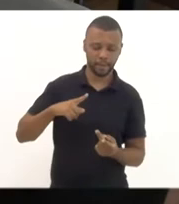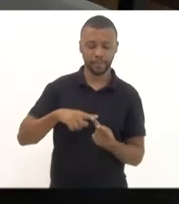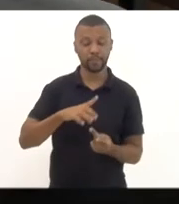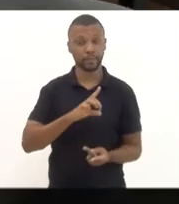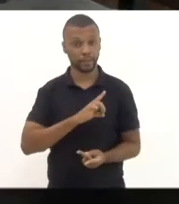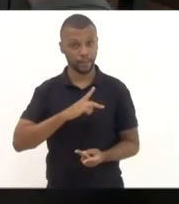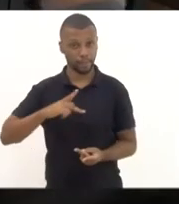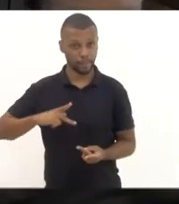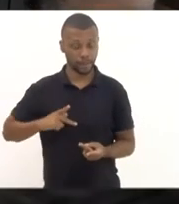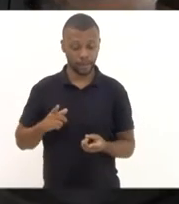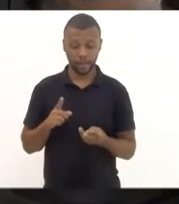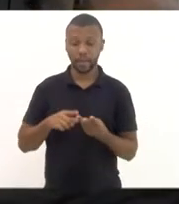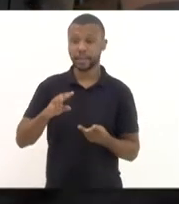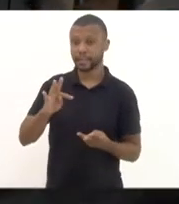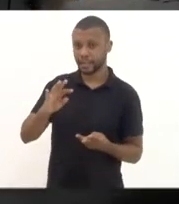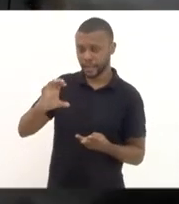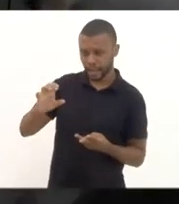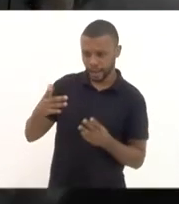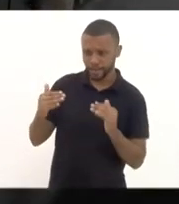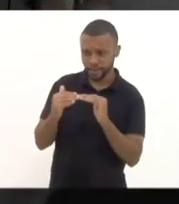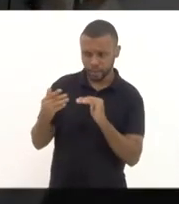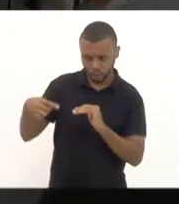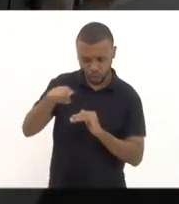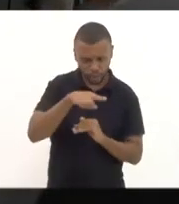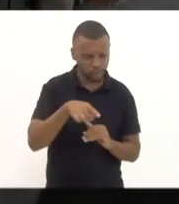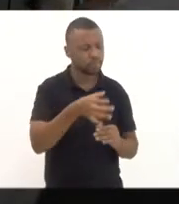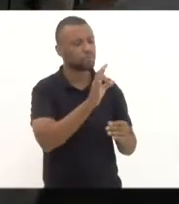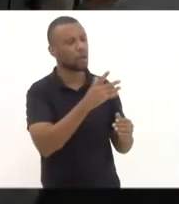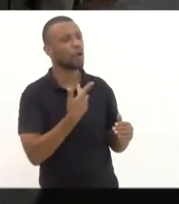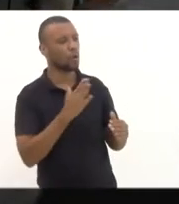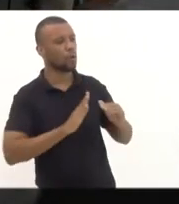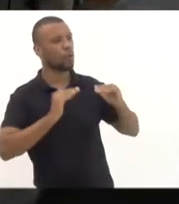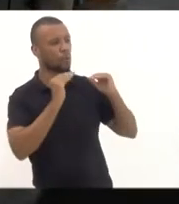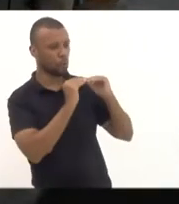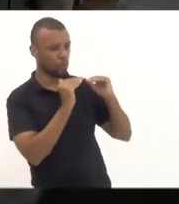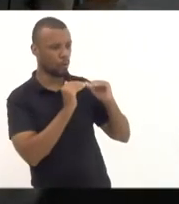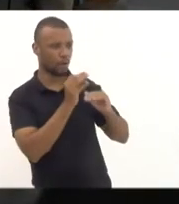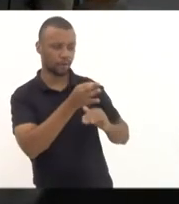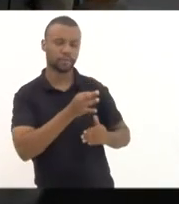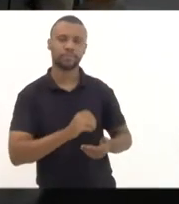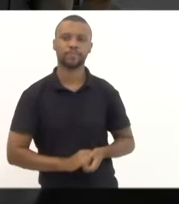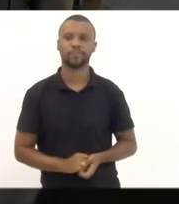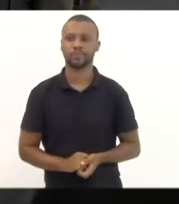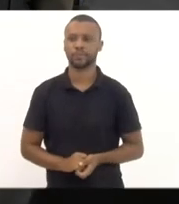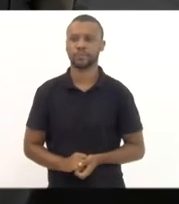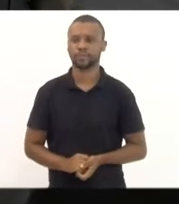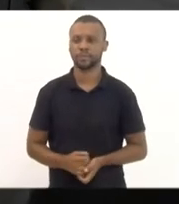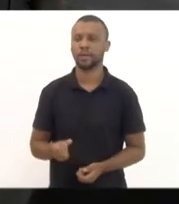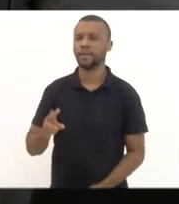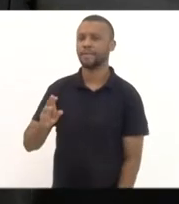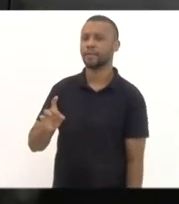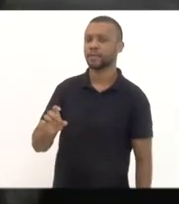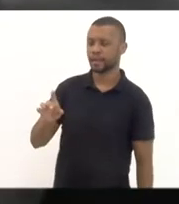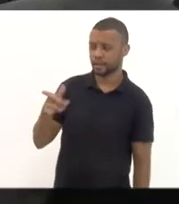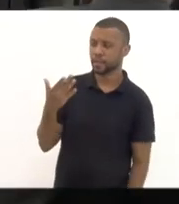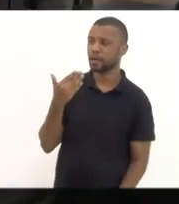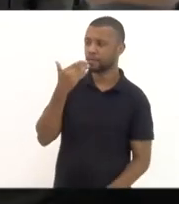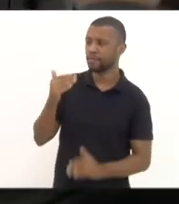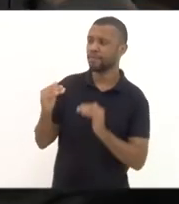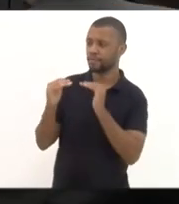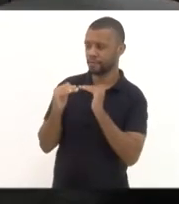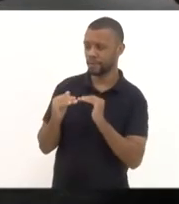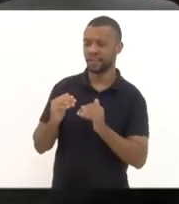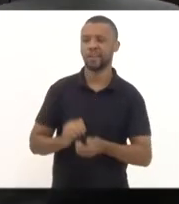Concordo eu concordo de minha parte da capa se você waldeck para